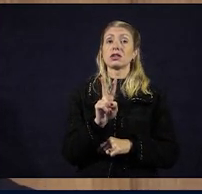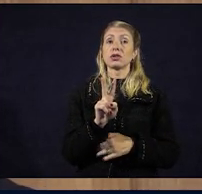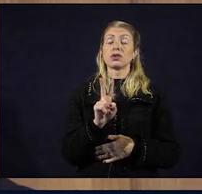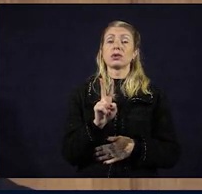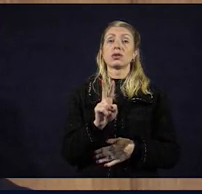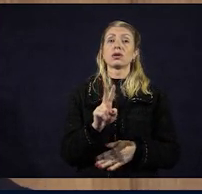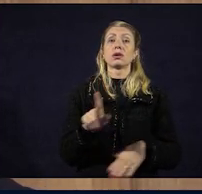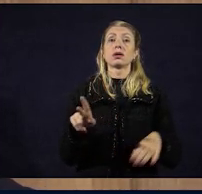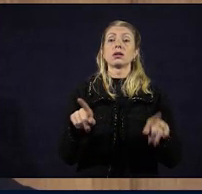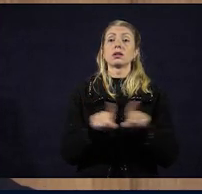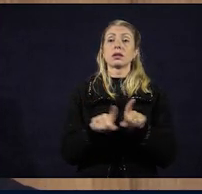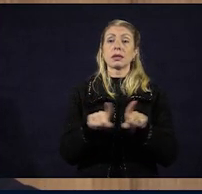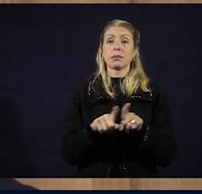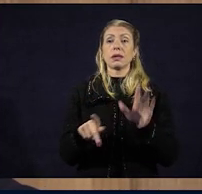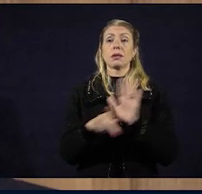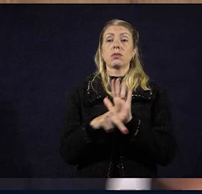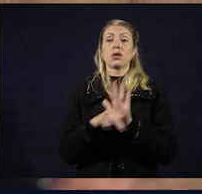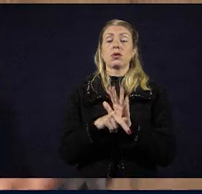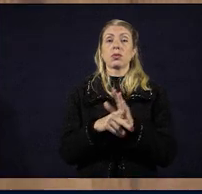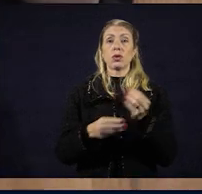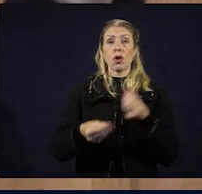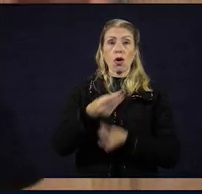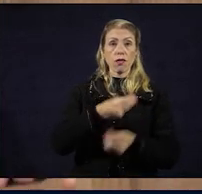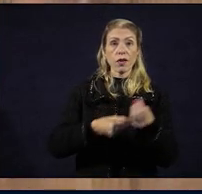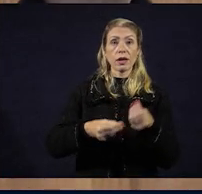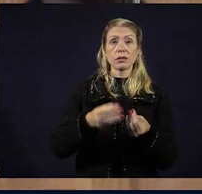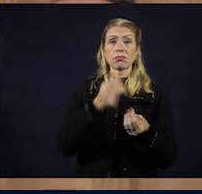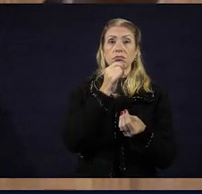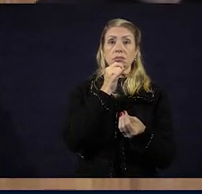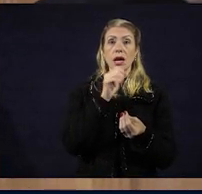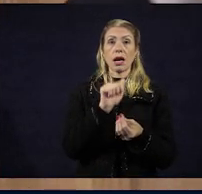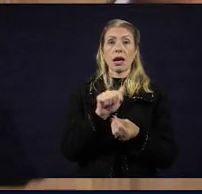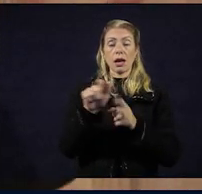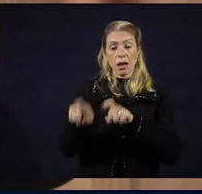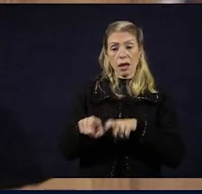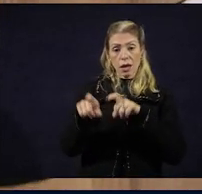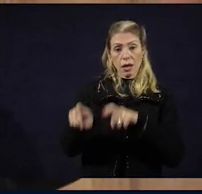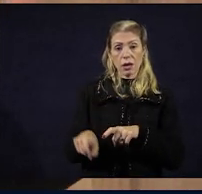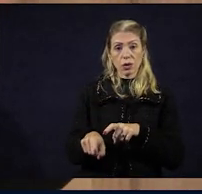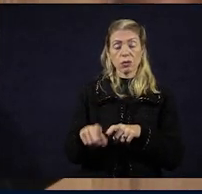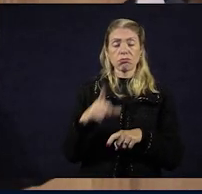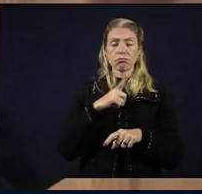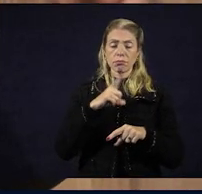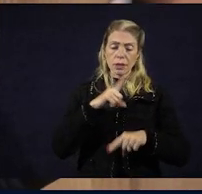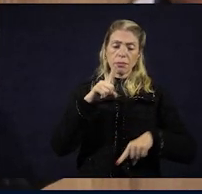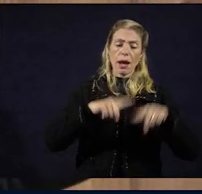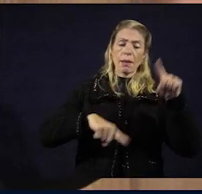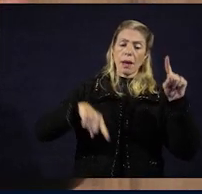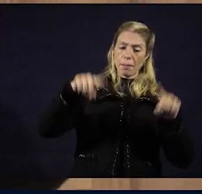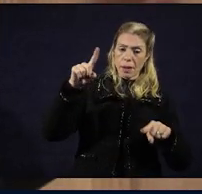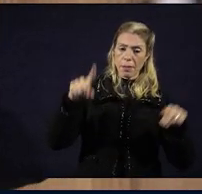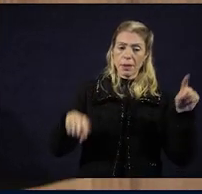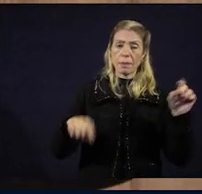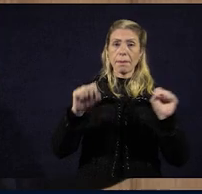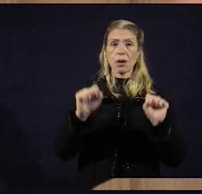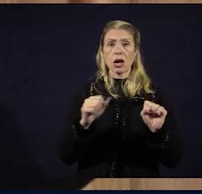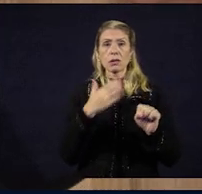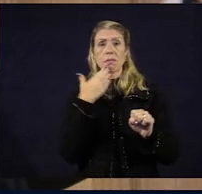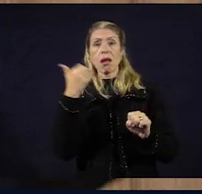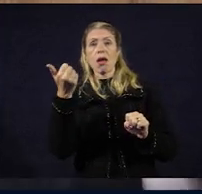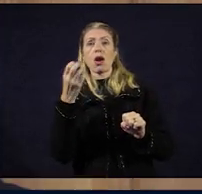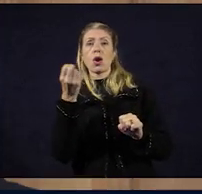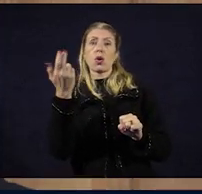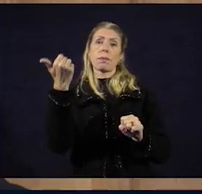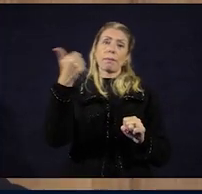ofertas de Agro é que o Agro pode passar por altos e baixos momentos melhores ou piores para alguma